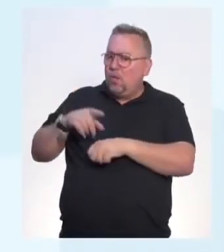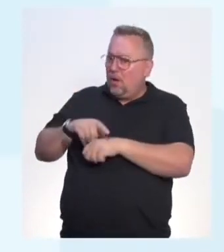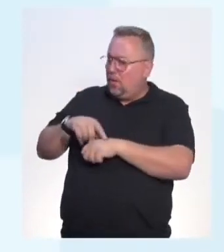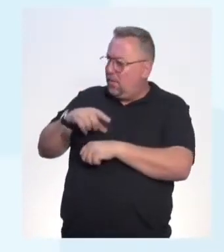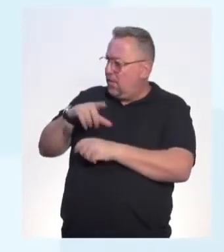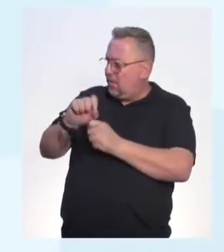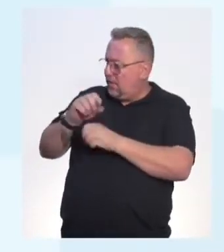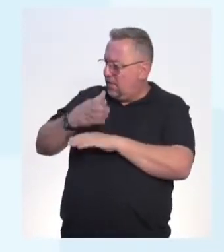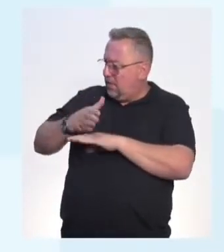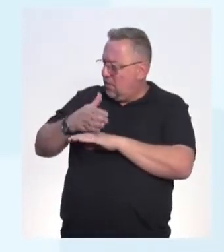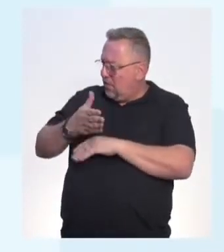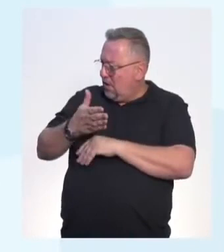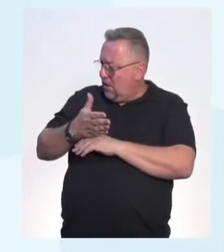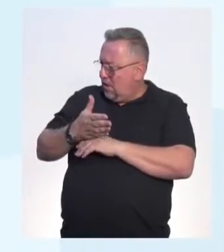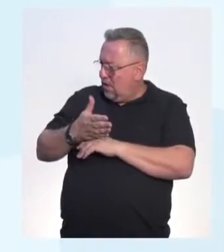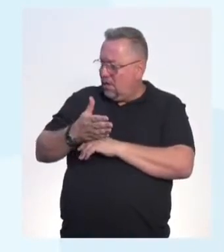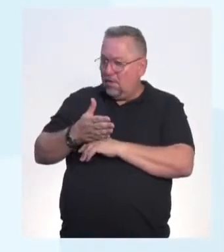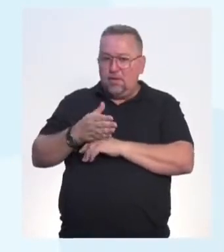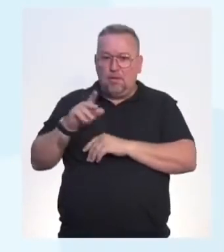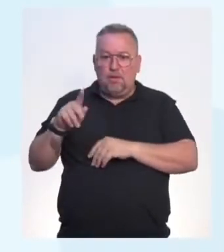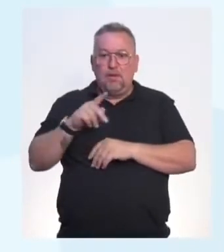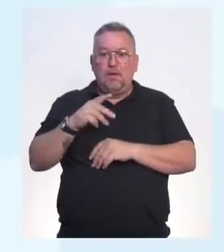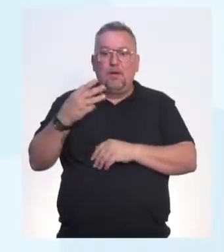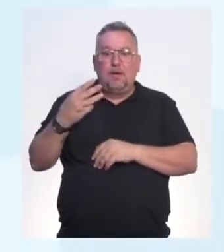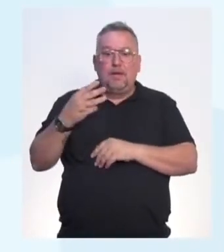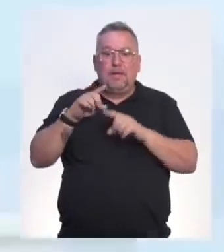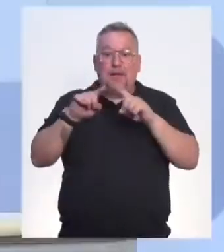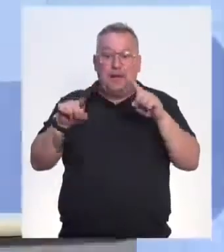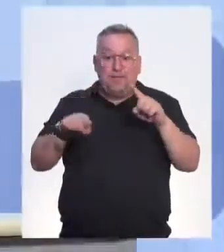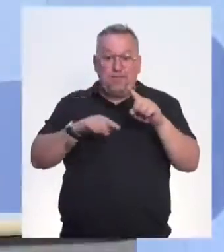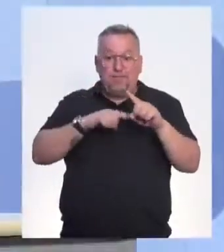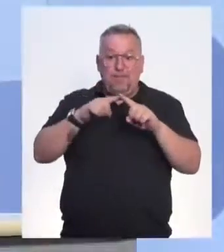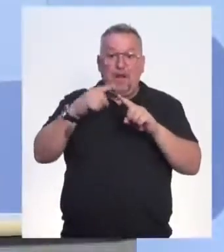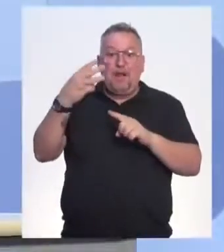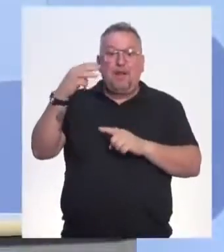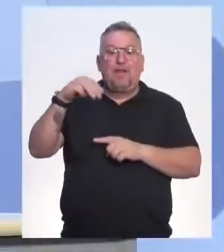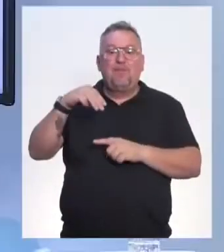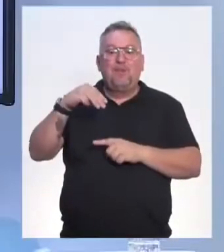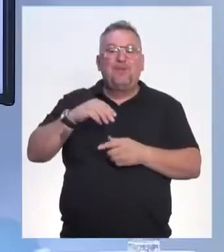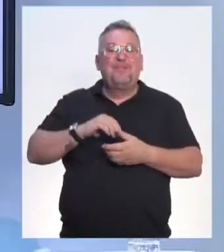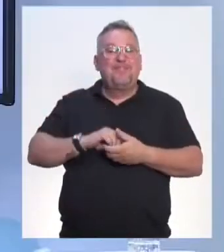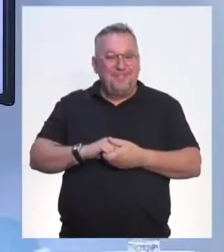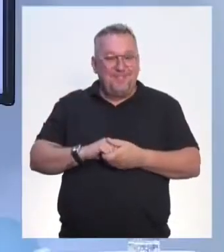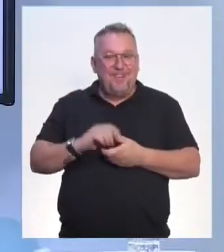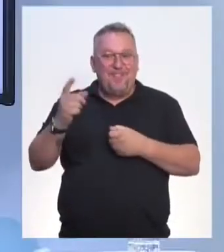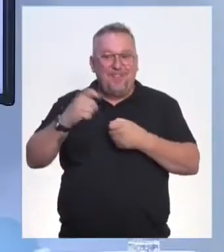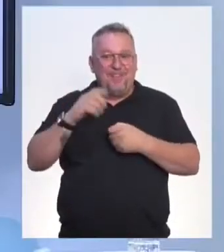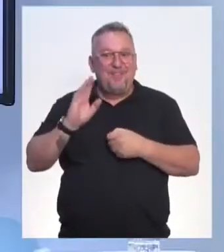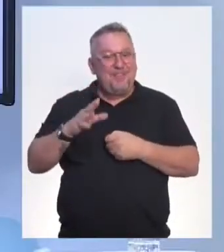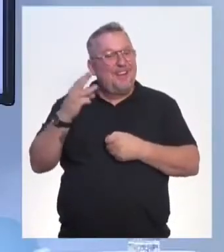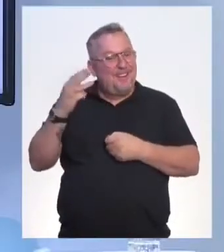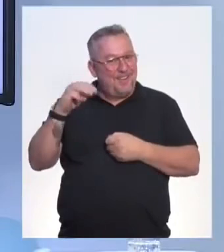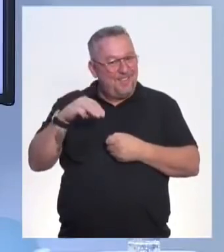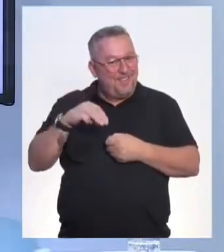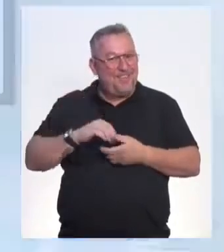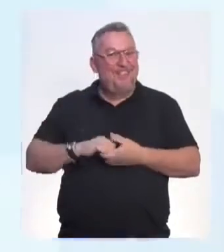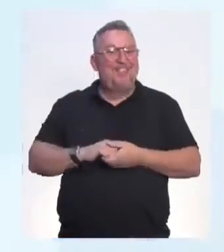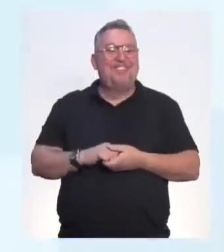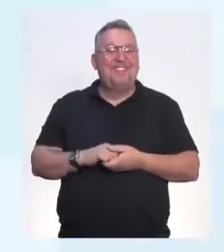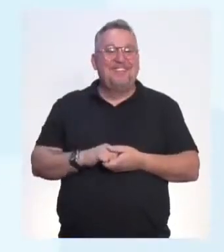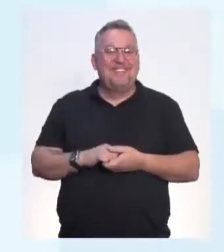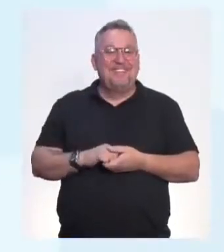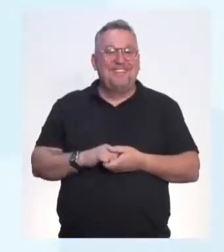para essa atividade? Professora Roberta, 3 lados, 3 minutos. Ok, então voltamos daqui 3 minutos. Boa